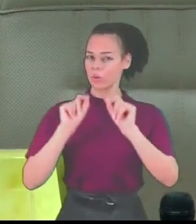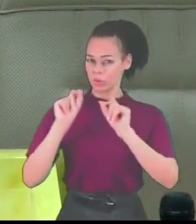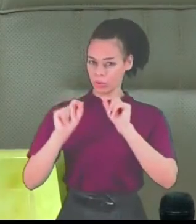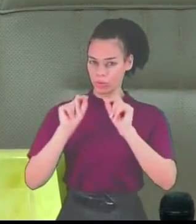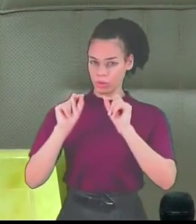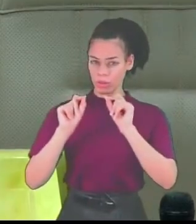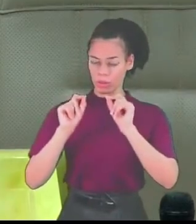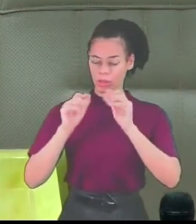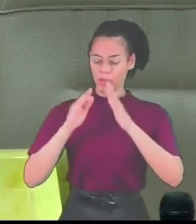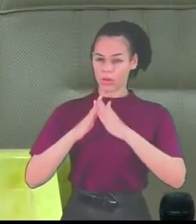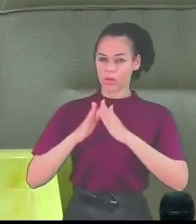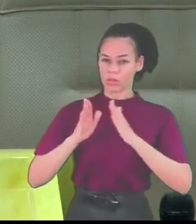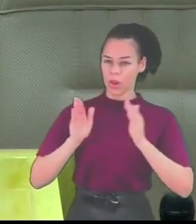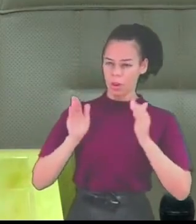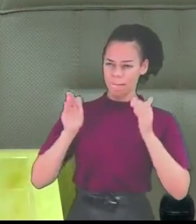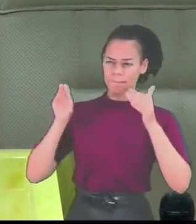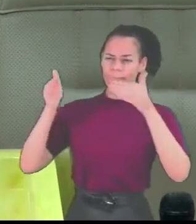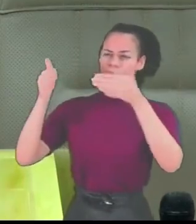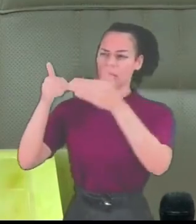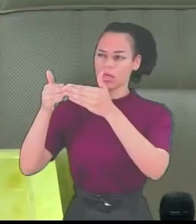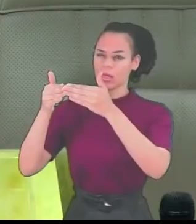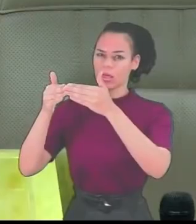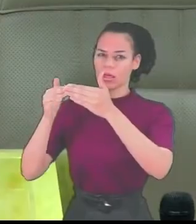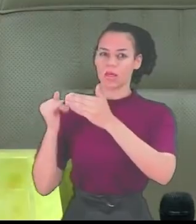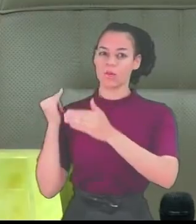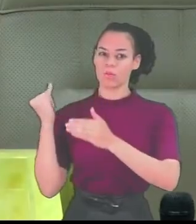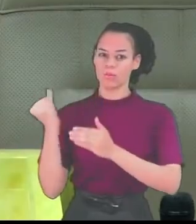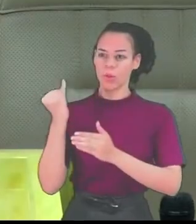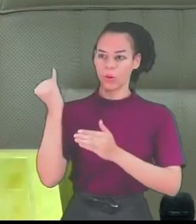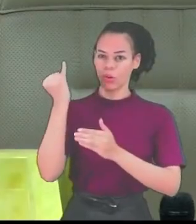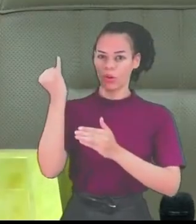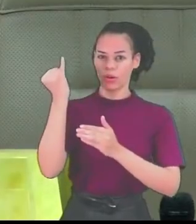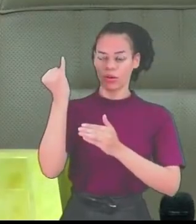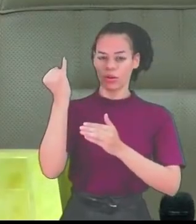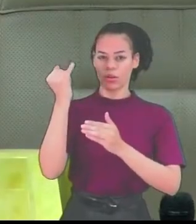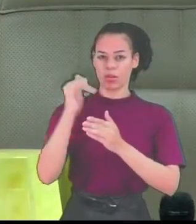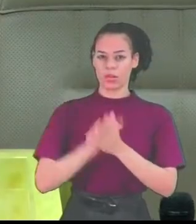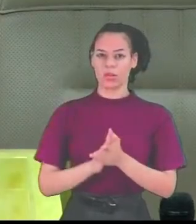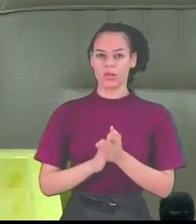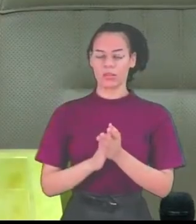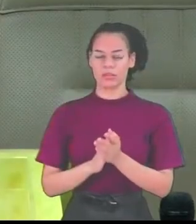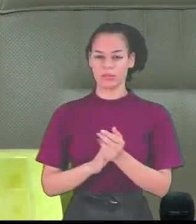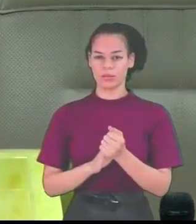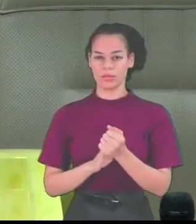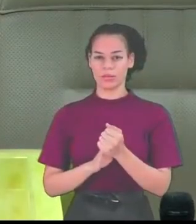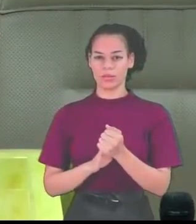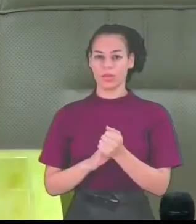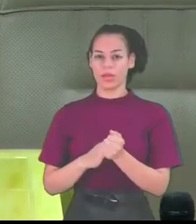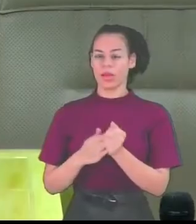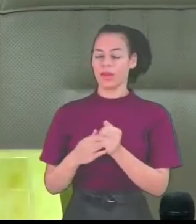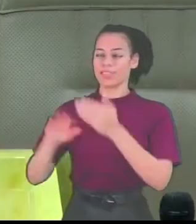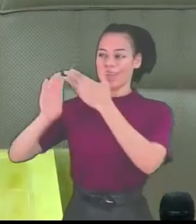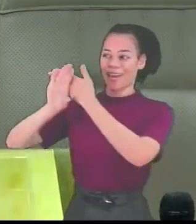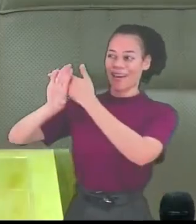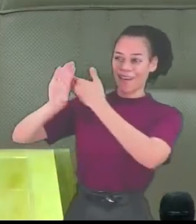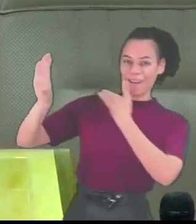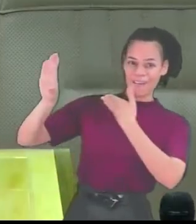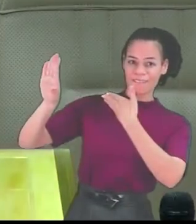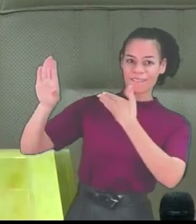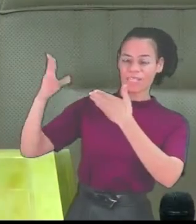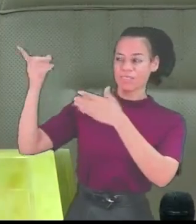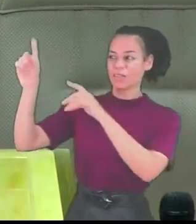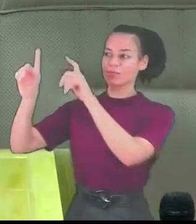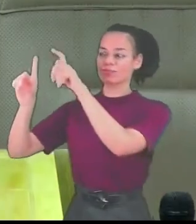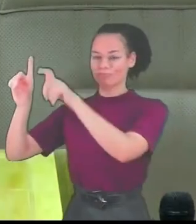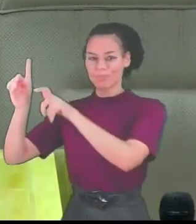um objetivo necessário e é você deixar de estar na presença de Deus é